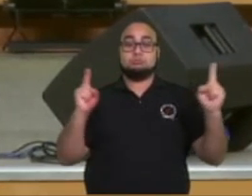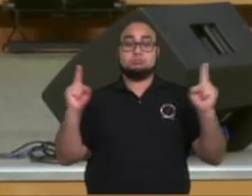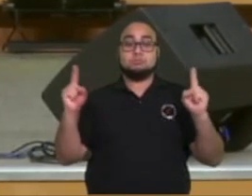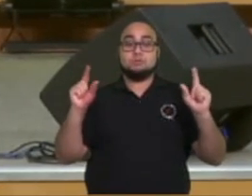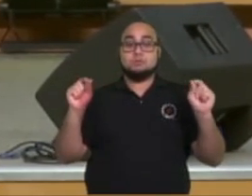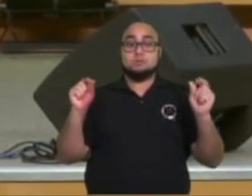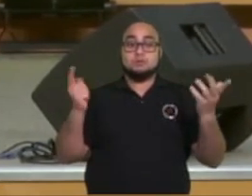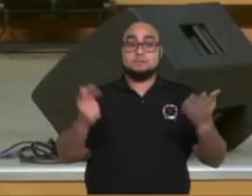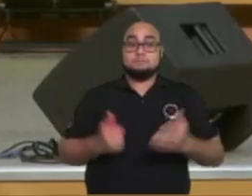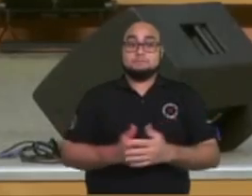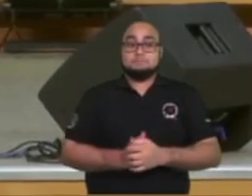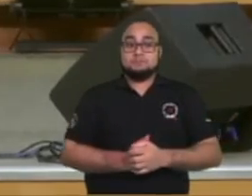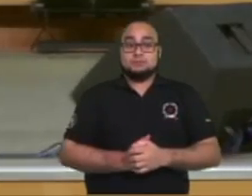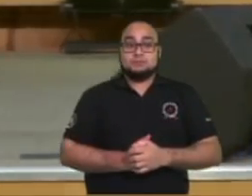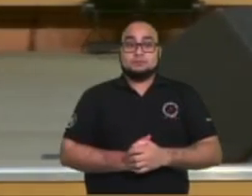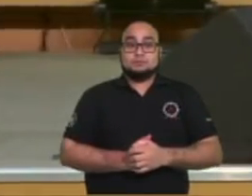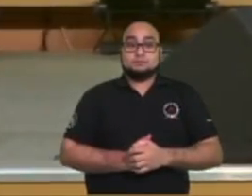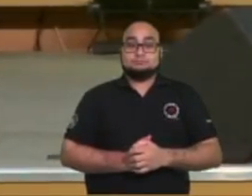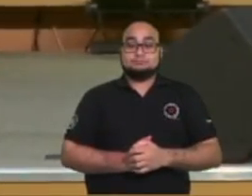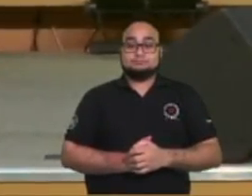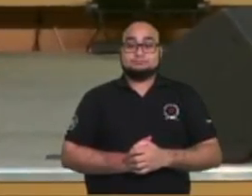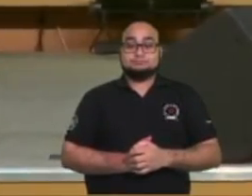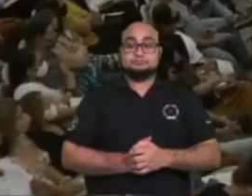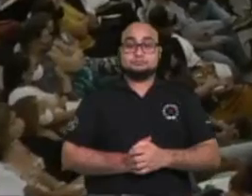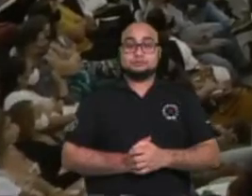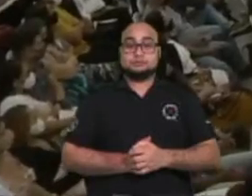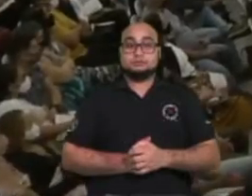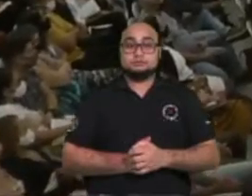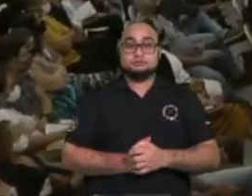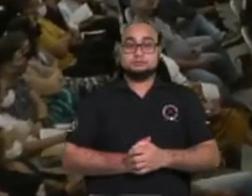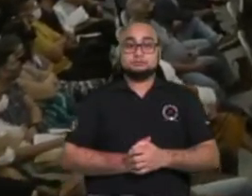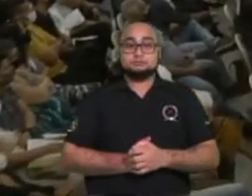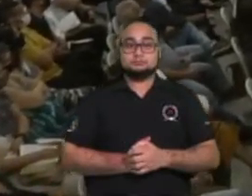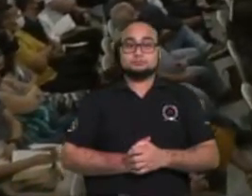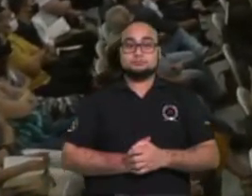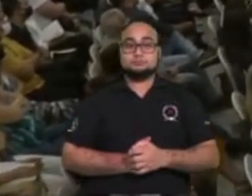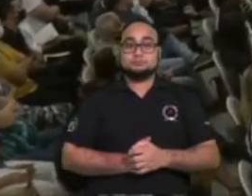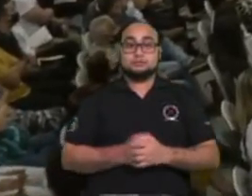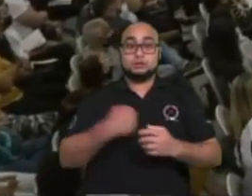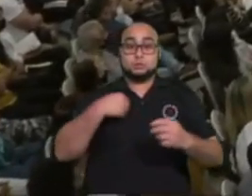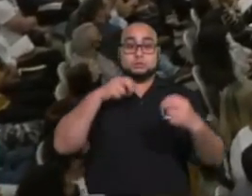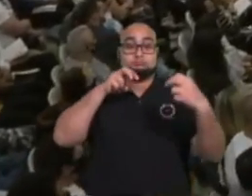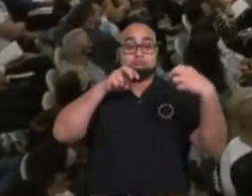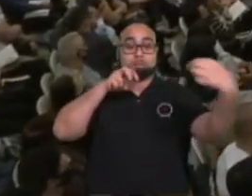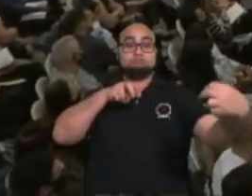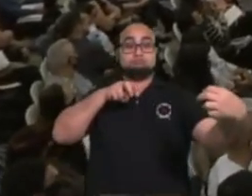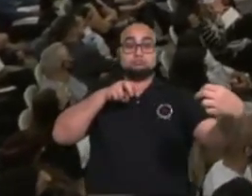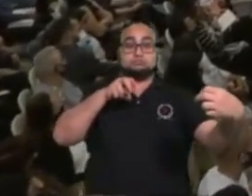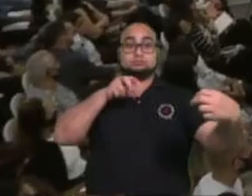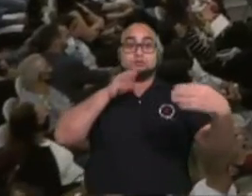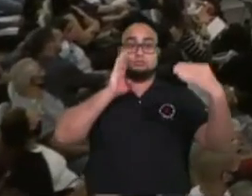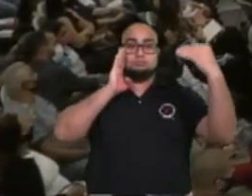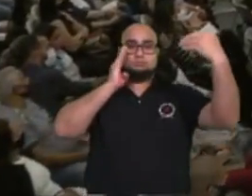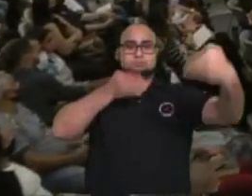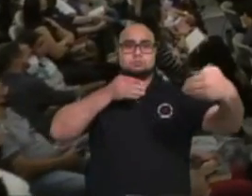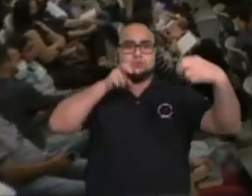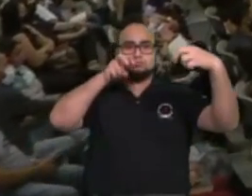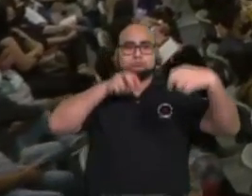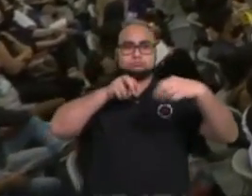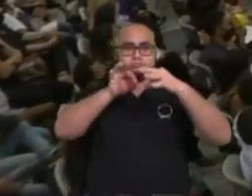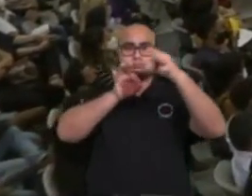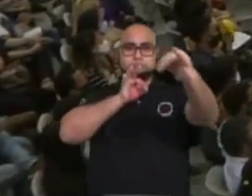zero para o cara Malafaia que é que é isso eu do outro lado do cara falando comigo então tem que saber se medir